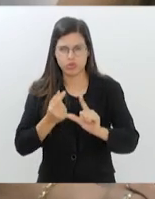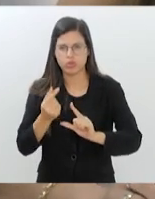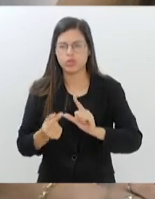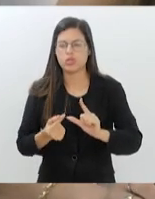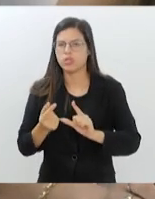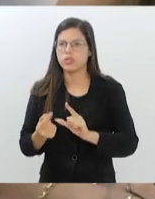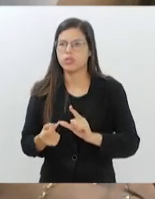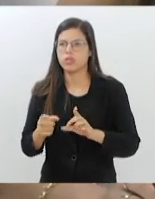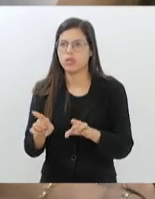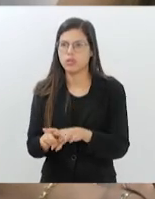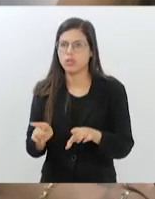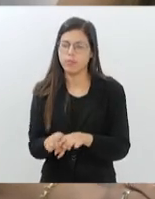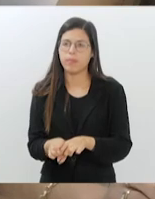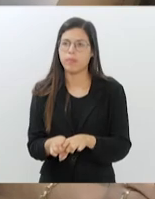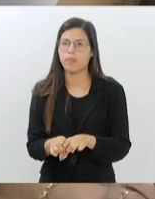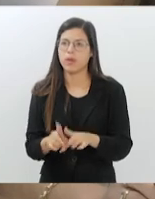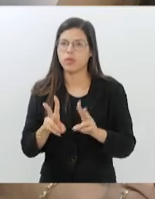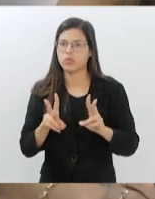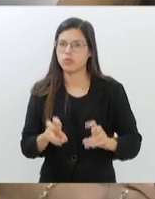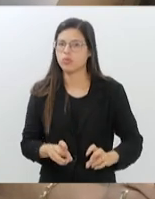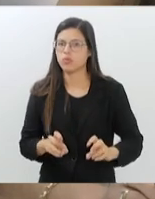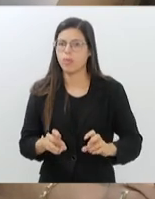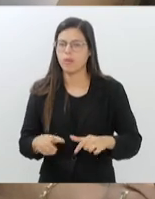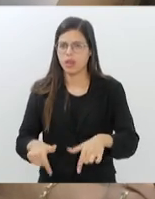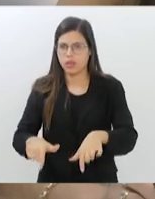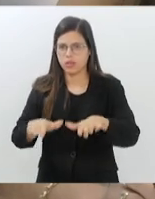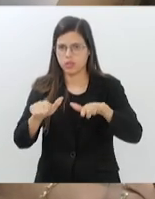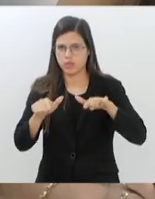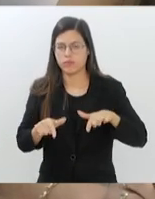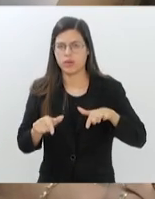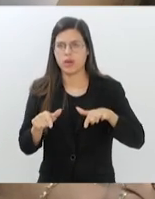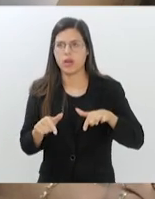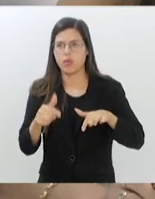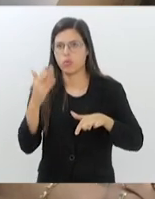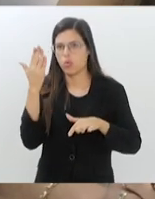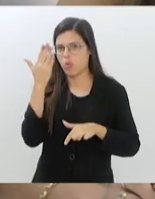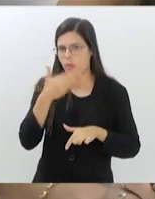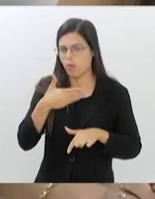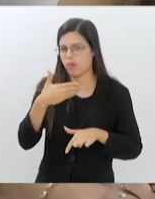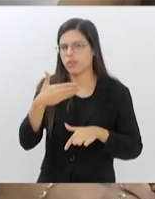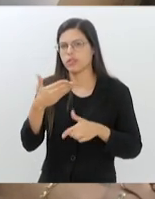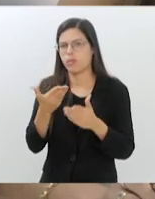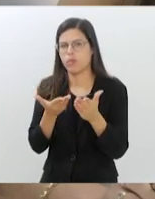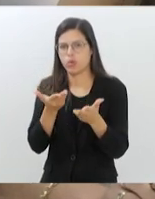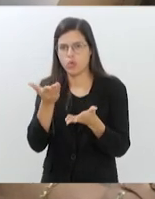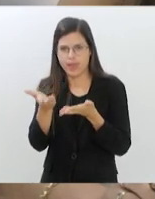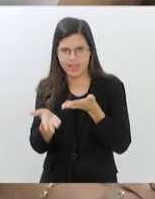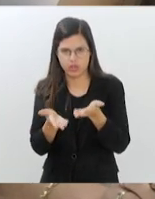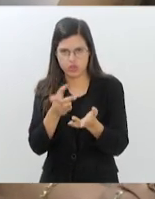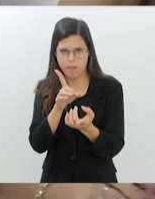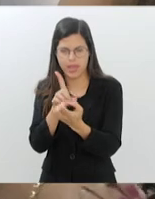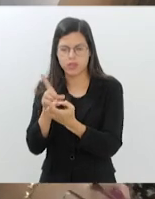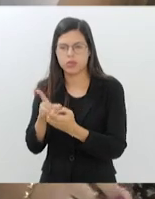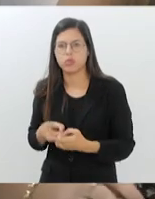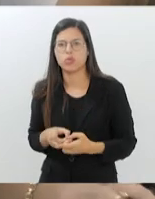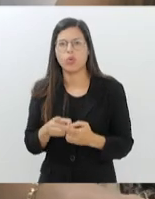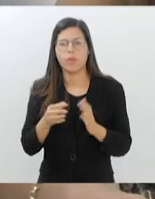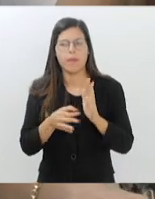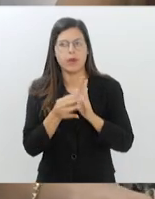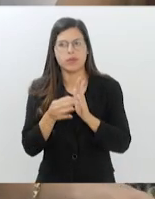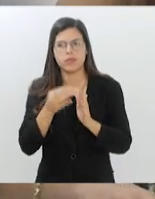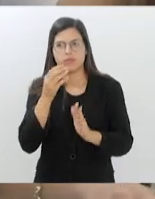a concessão e renovação de licenças de operação à comprovação deste atendimento parecer do deputado Rodrigo Amorim é